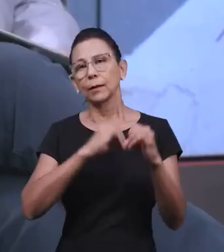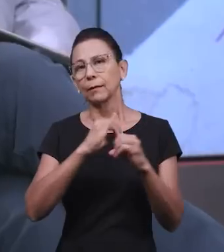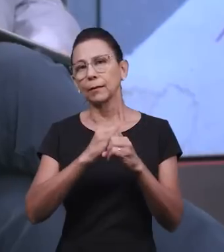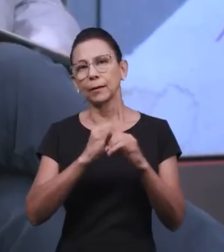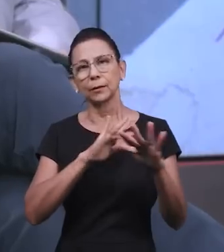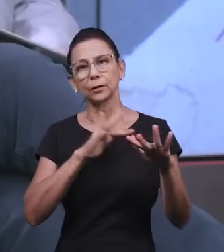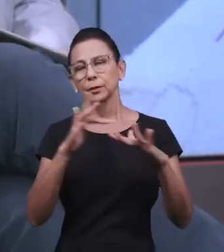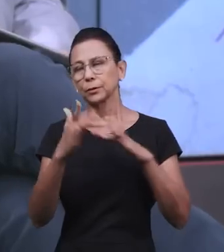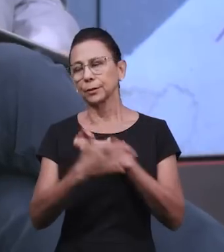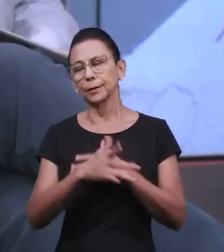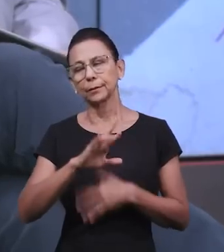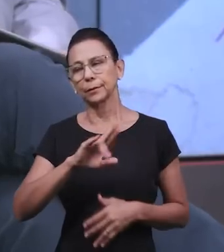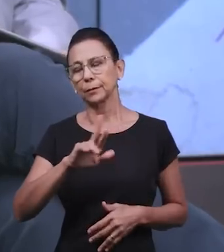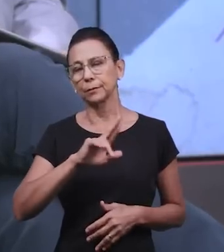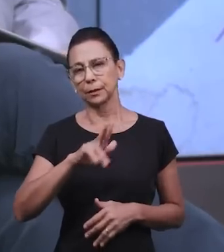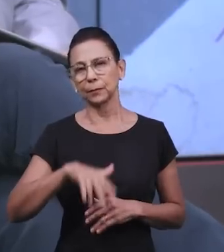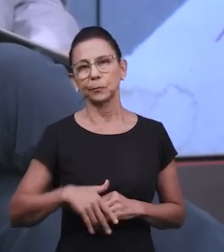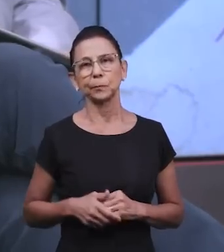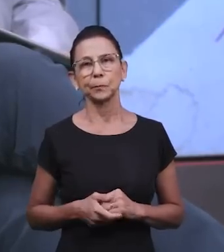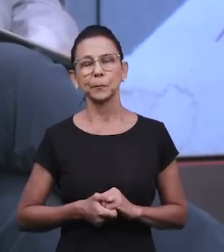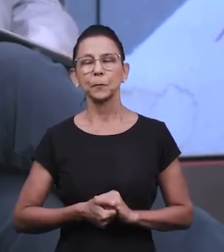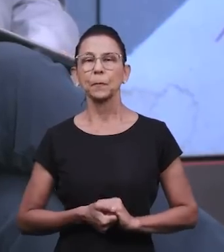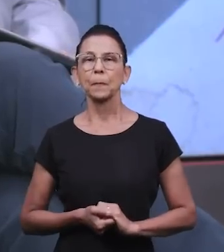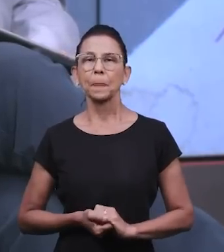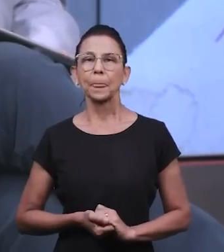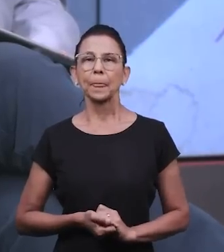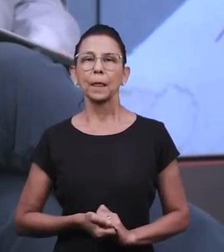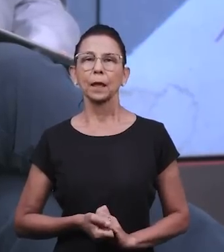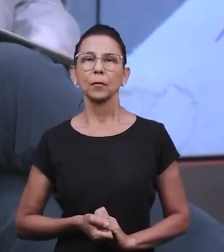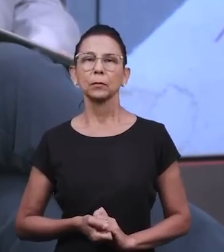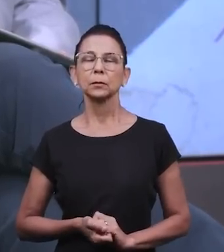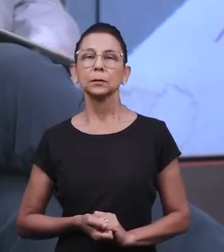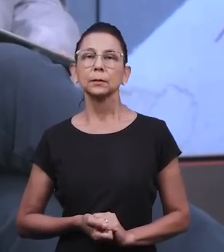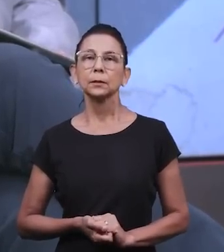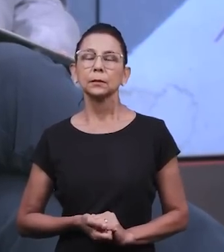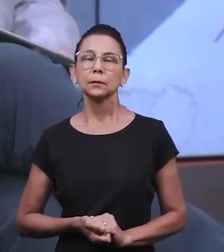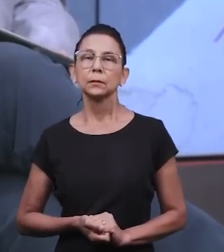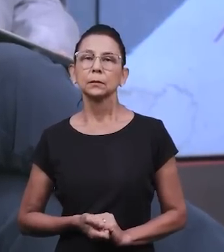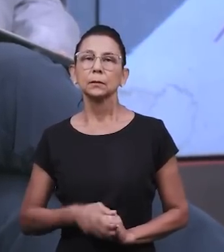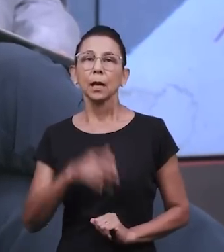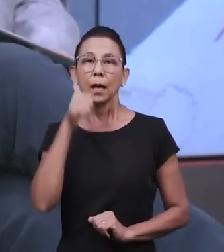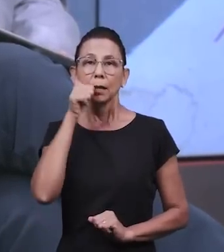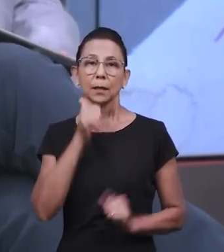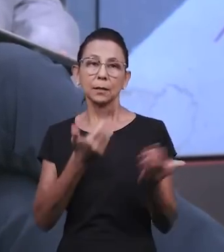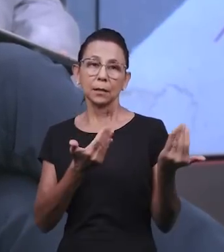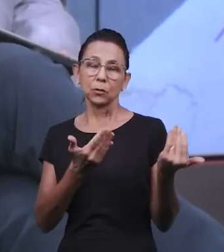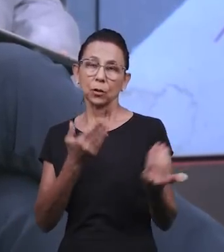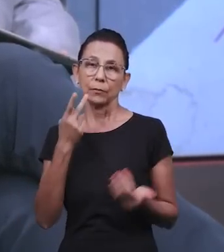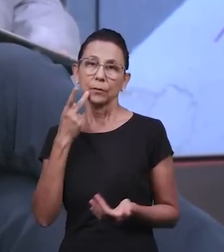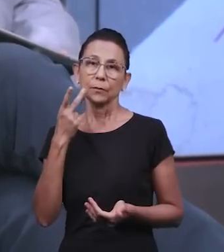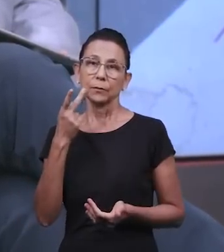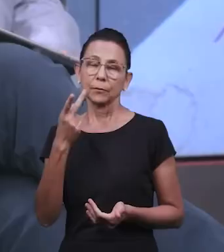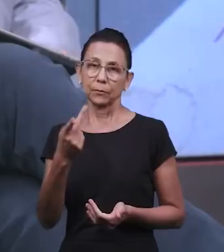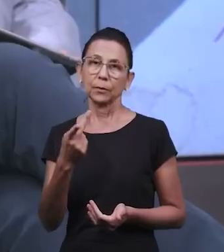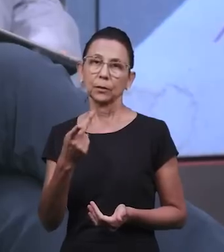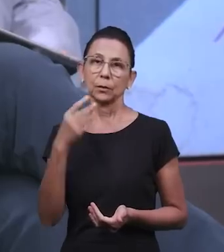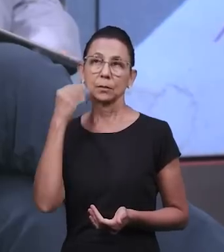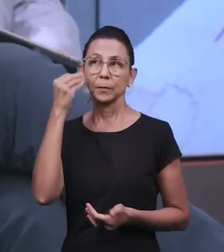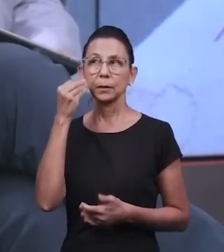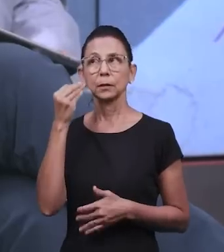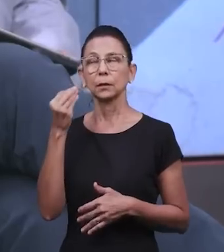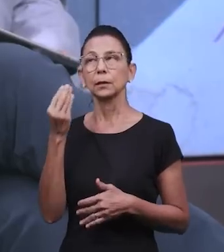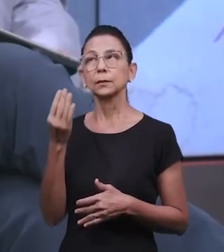da Samira é uma experiência profunda, que o Senhor quer, e aí é minha percepção disso, o Senhor quer dar